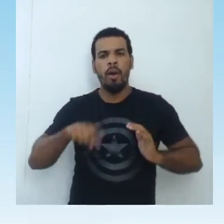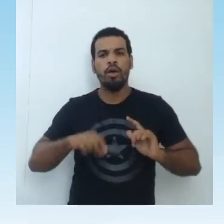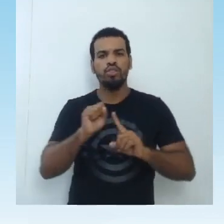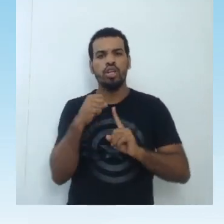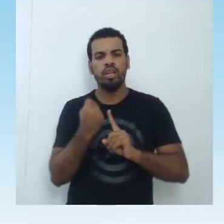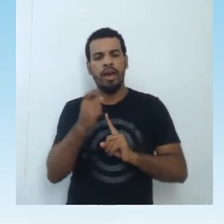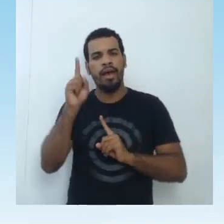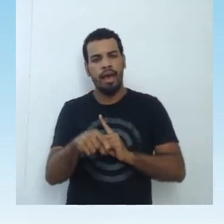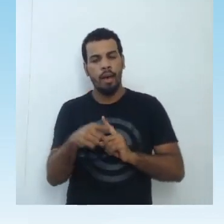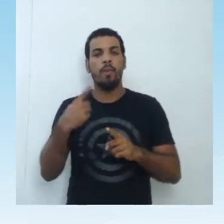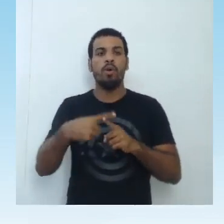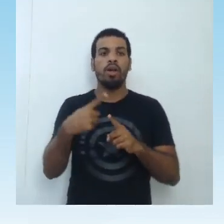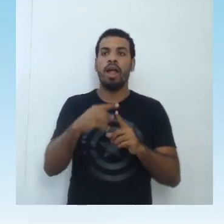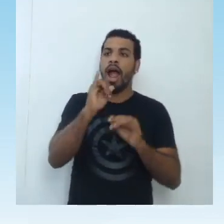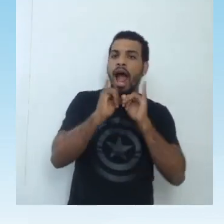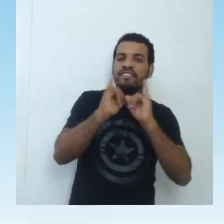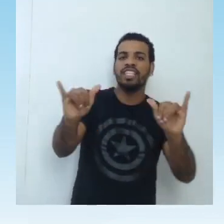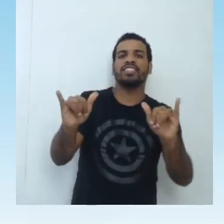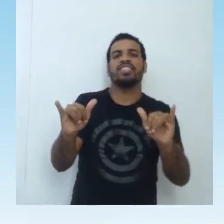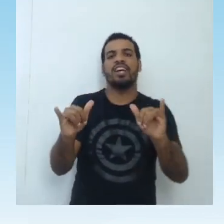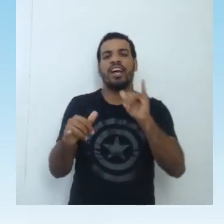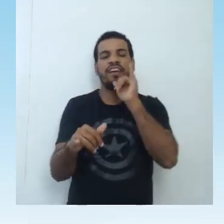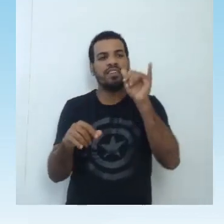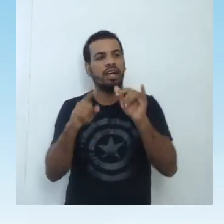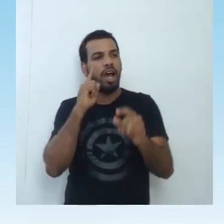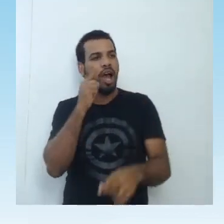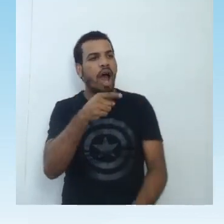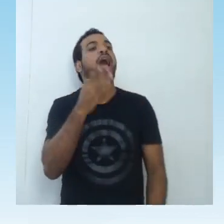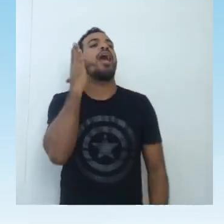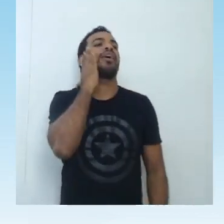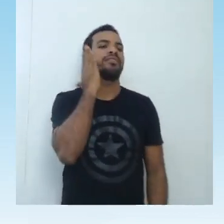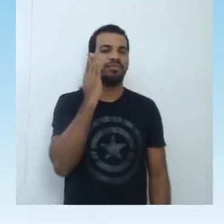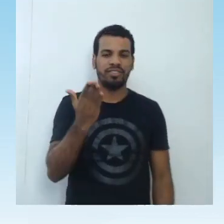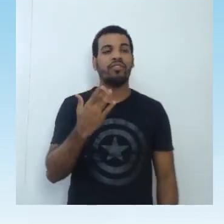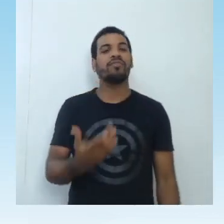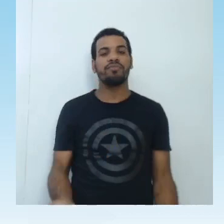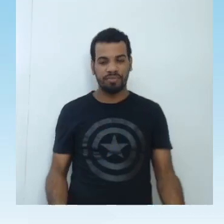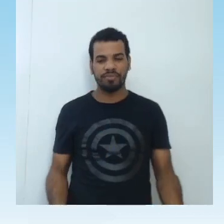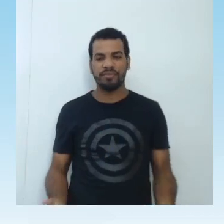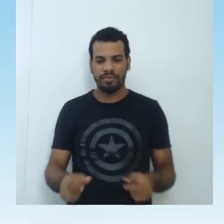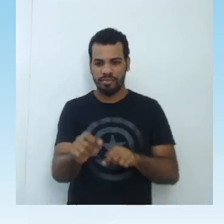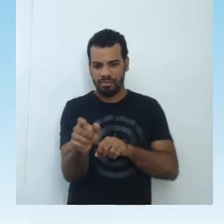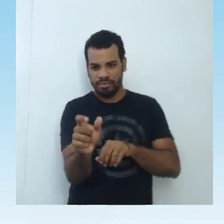que é essencialmente uma ação orientada aos outros condutores e